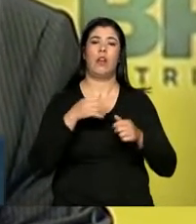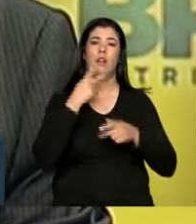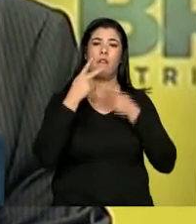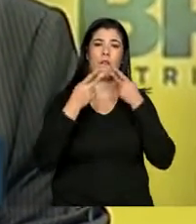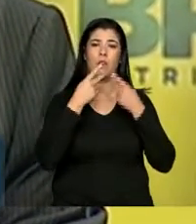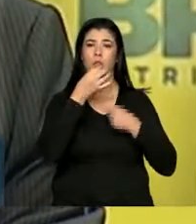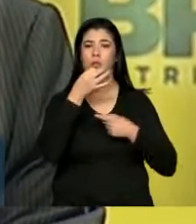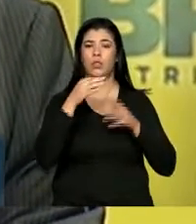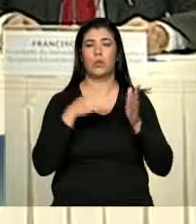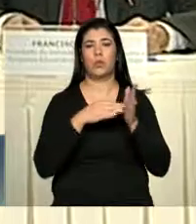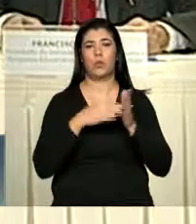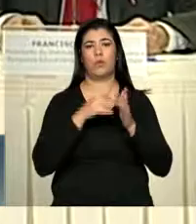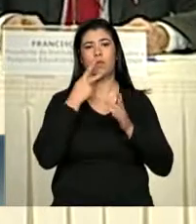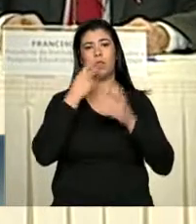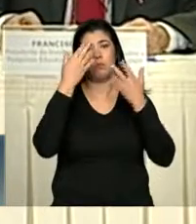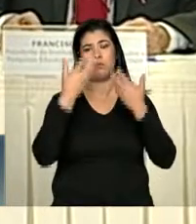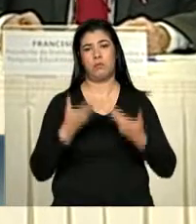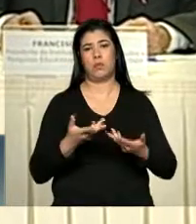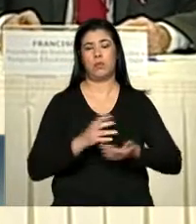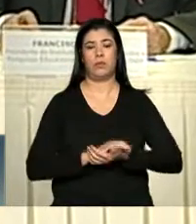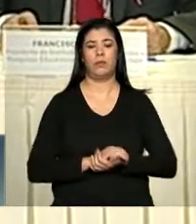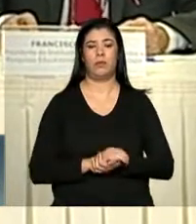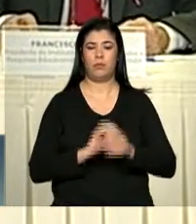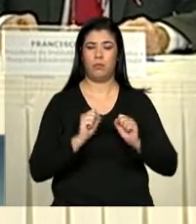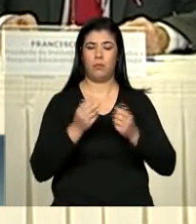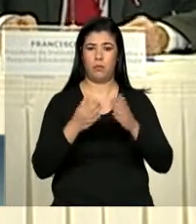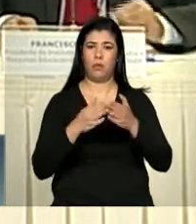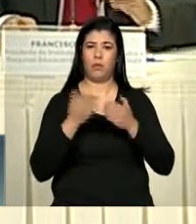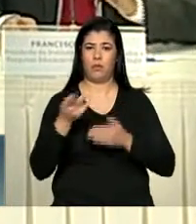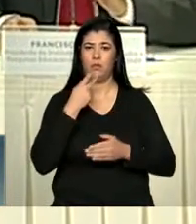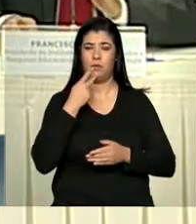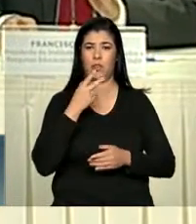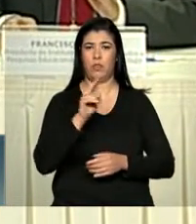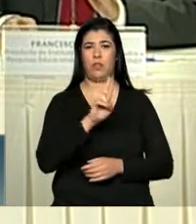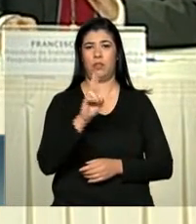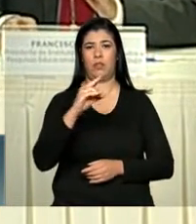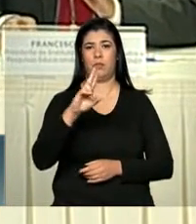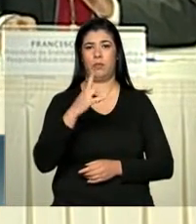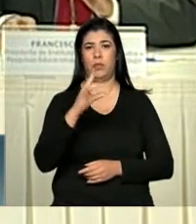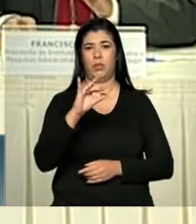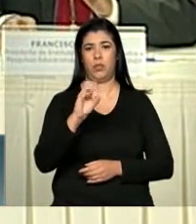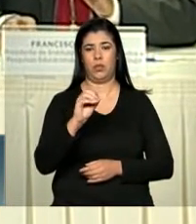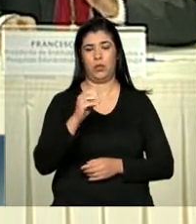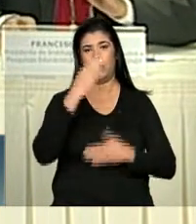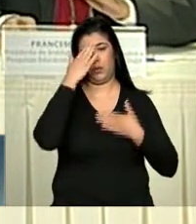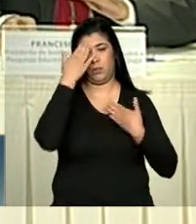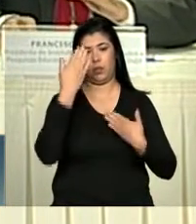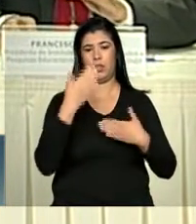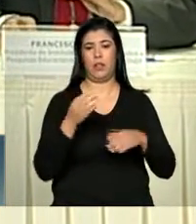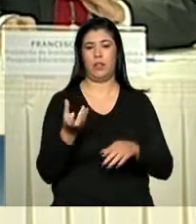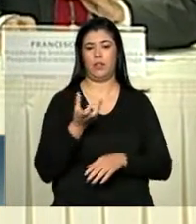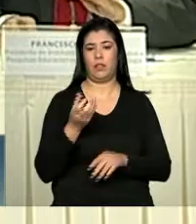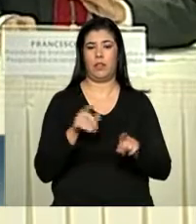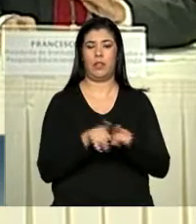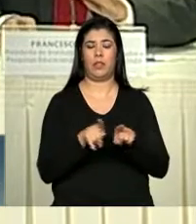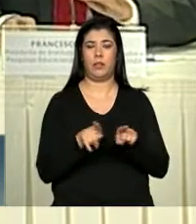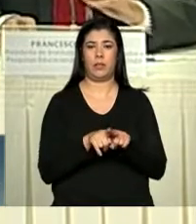um pronunciamento. Você pode ir, por favor, Chico? Claro, ministro, muito obrigado. E eu queria